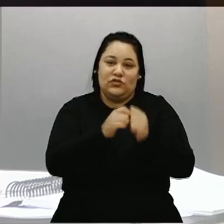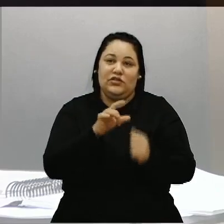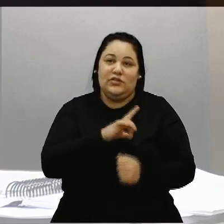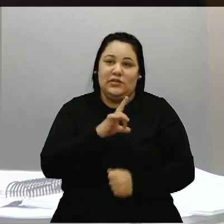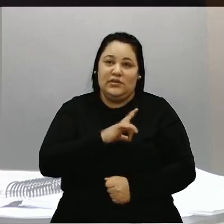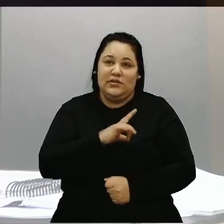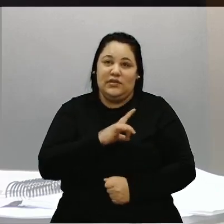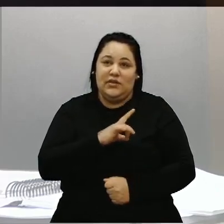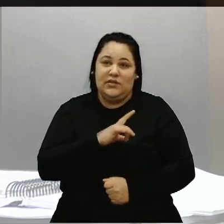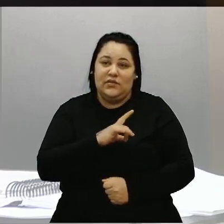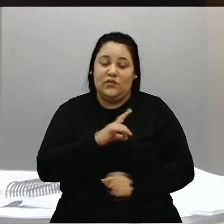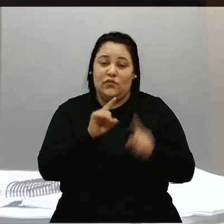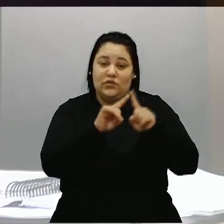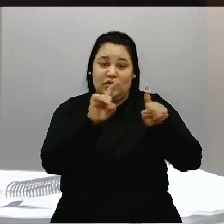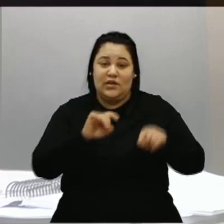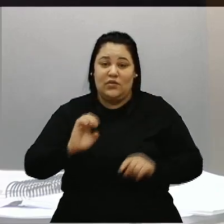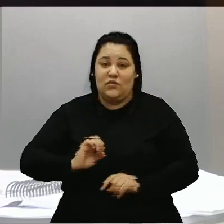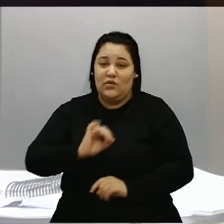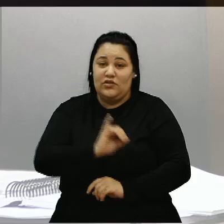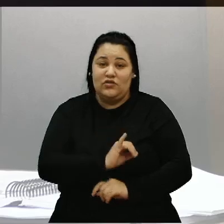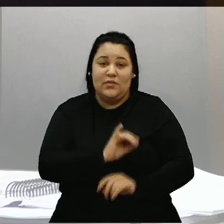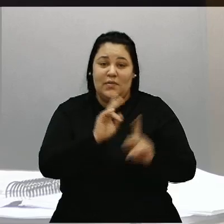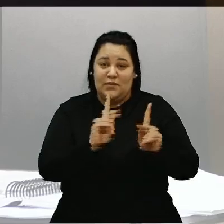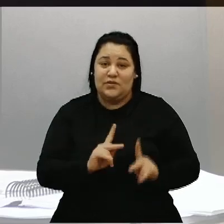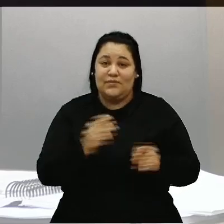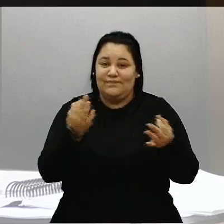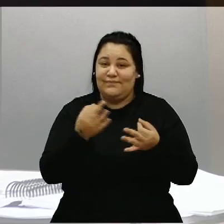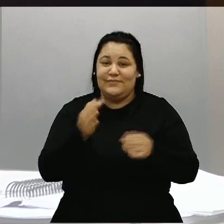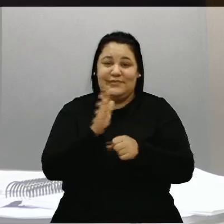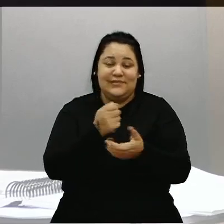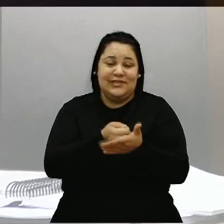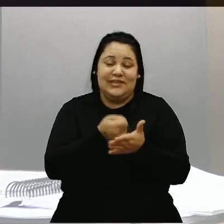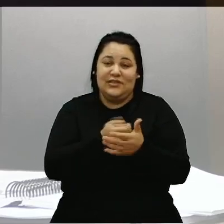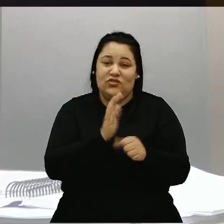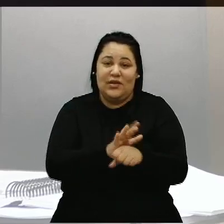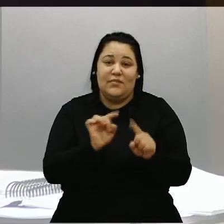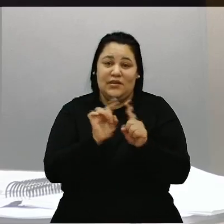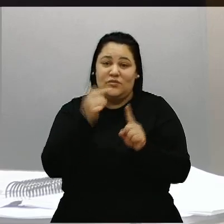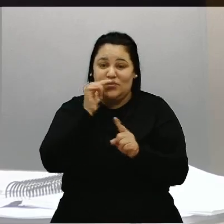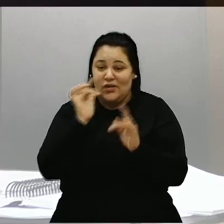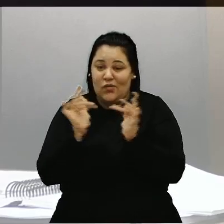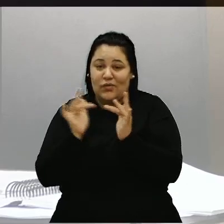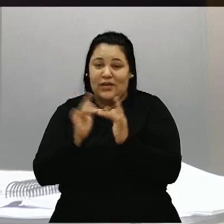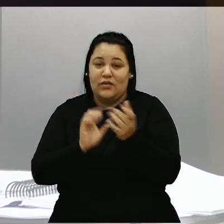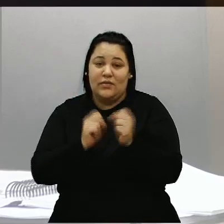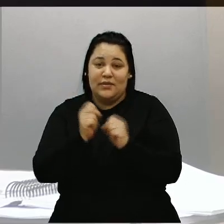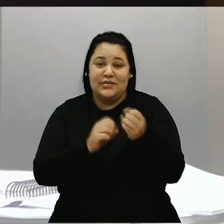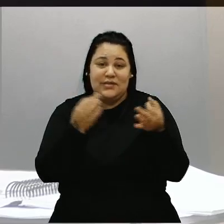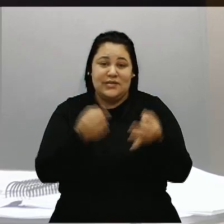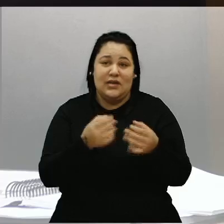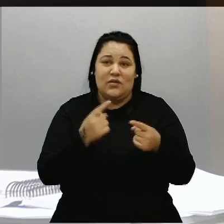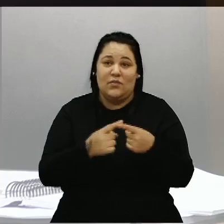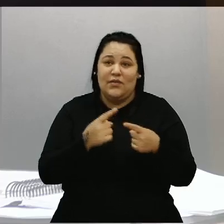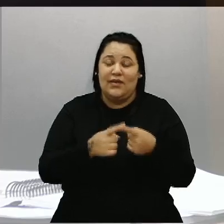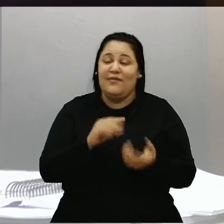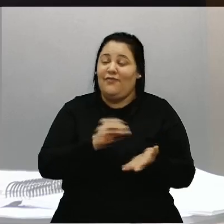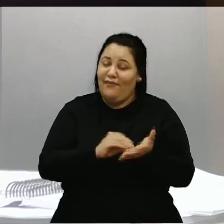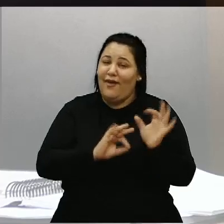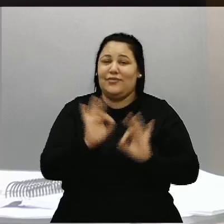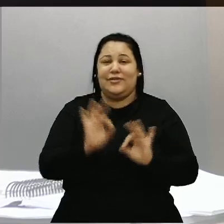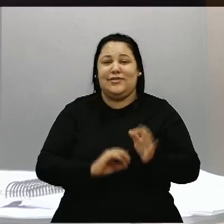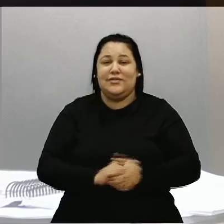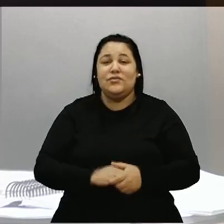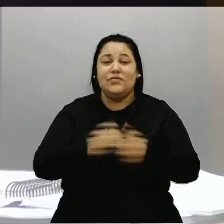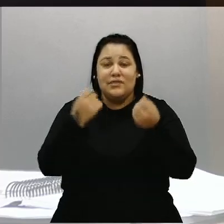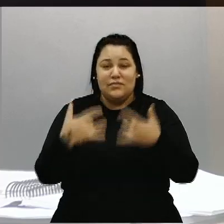é um cara eficiente, que tenta nos ajudar, mas acho que não estava conseguindo conversar com a empresa direito, porque estava uma desorganização. E volto a